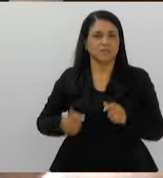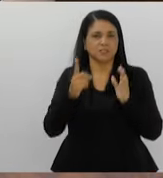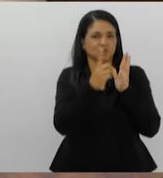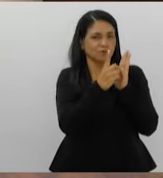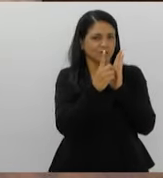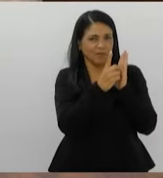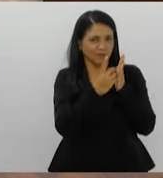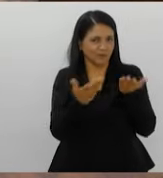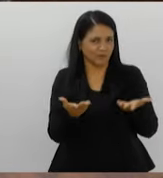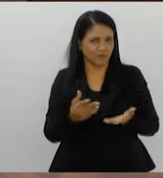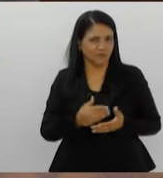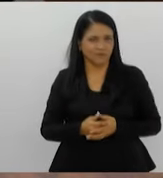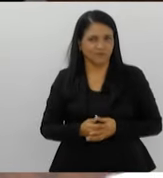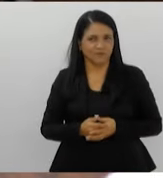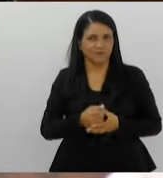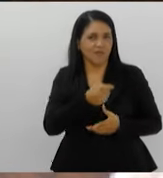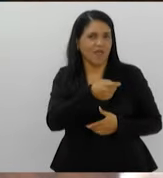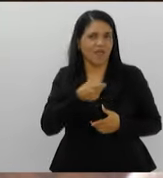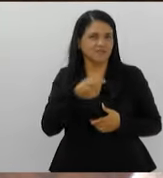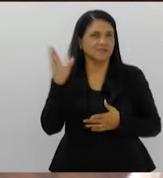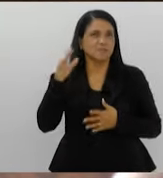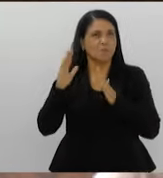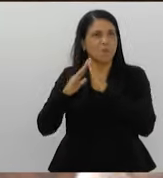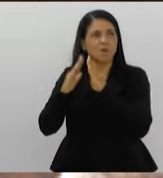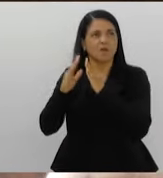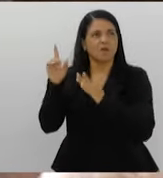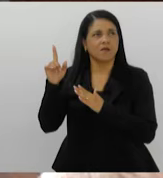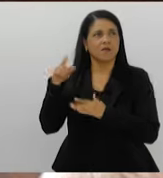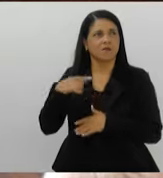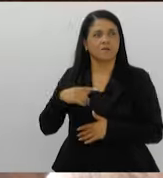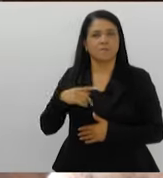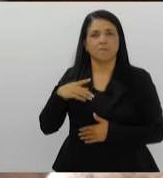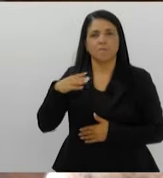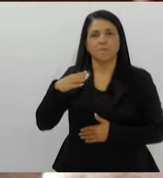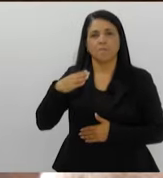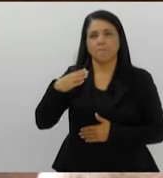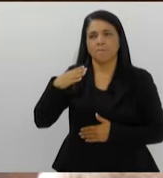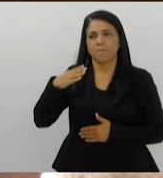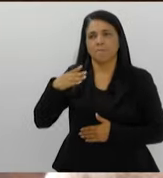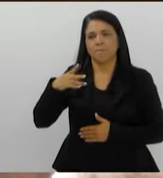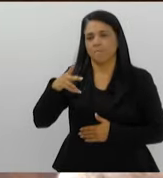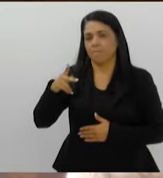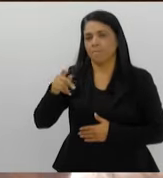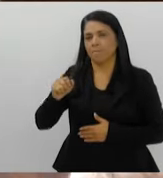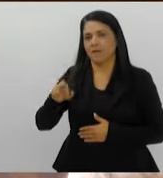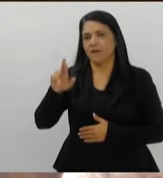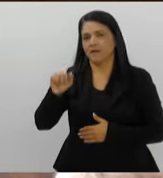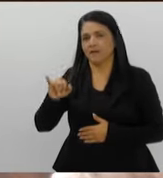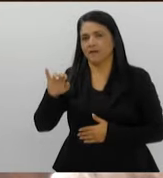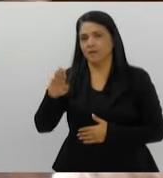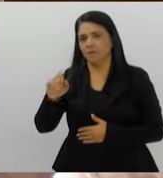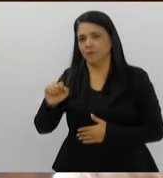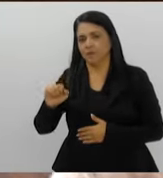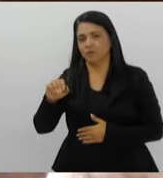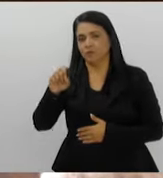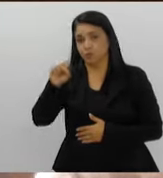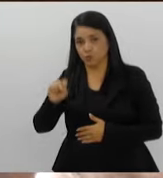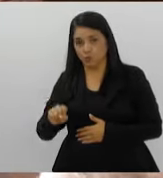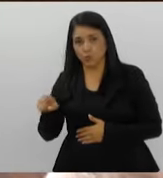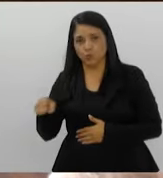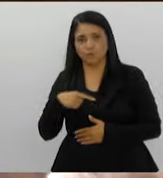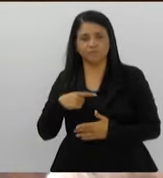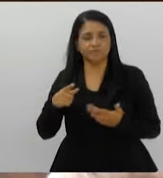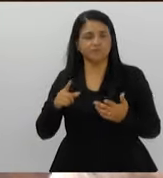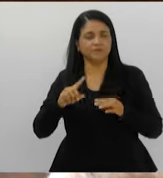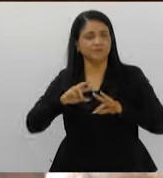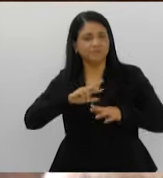anterior, presidente que mora lá em Paraíba do Sul, que teve diversos escândalos no Detro, e